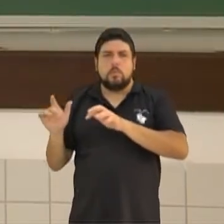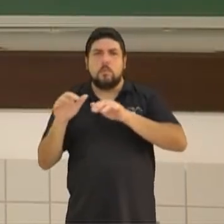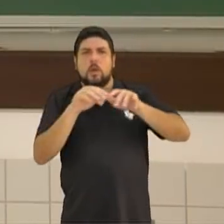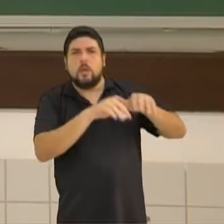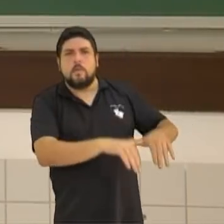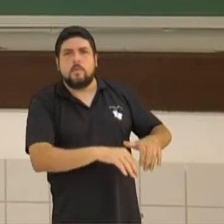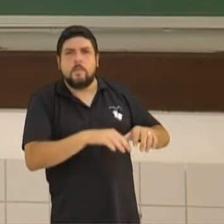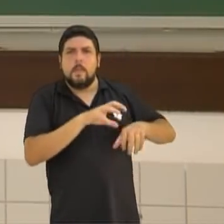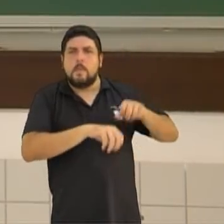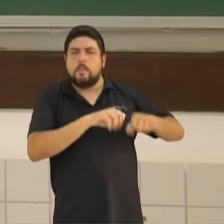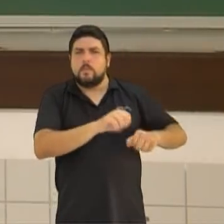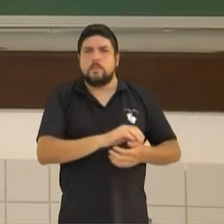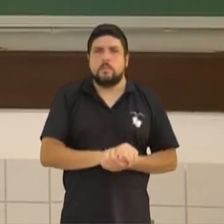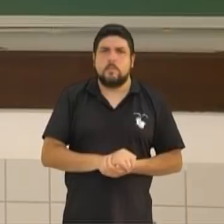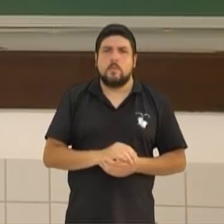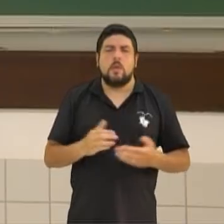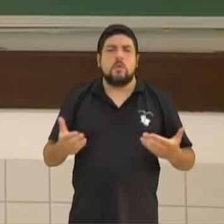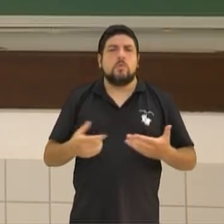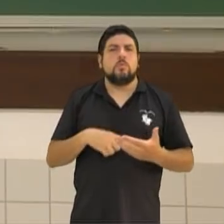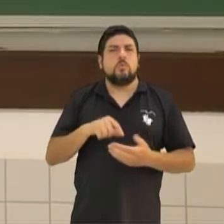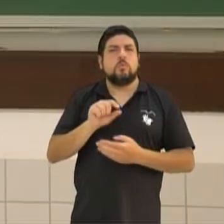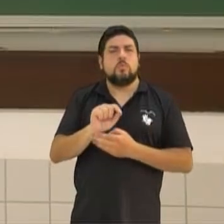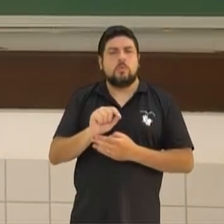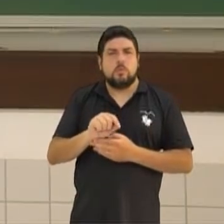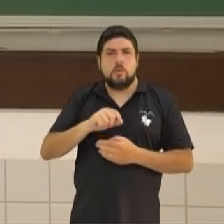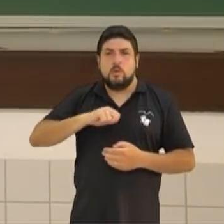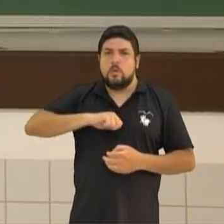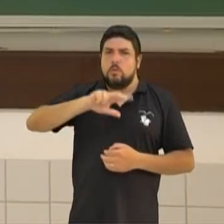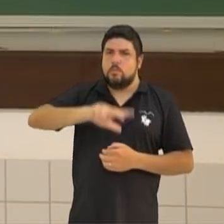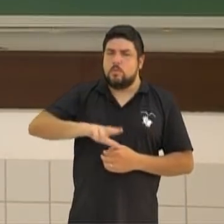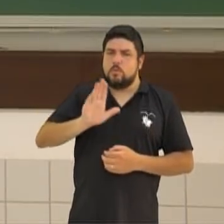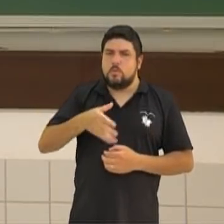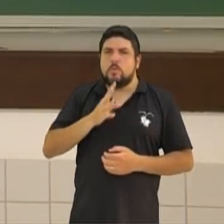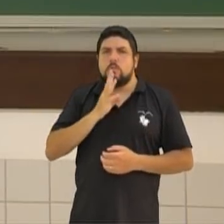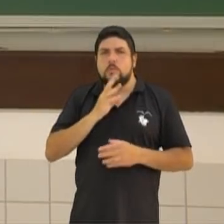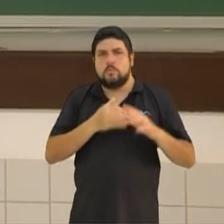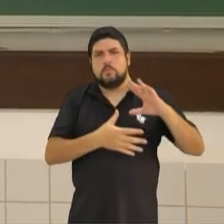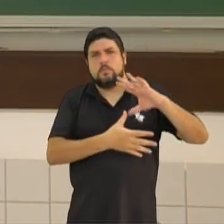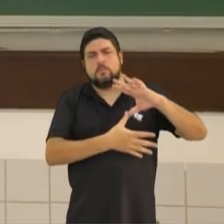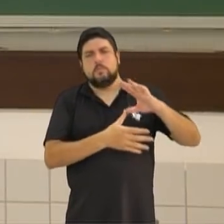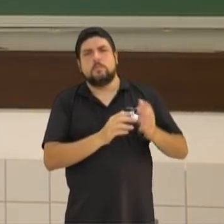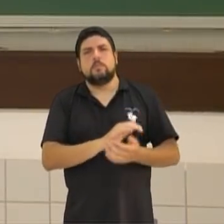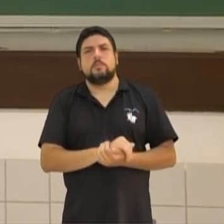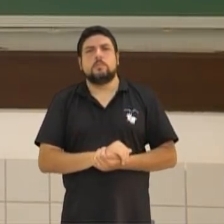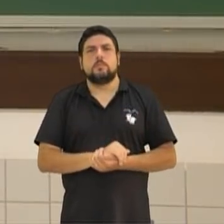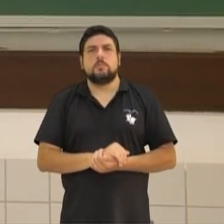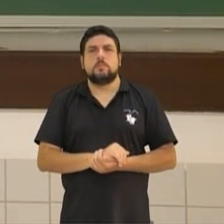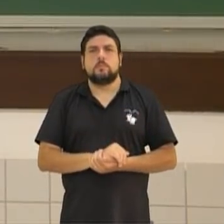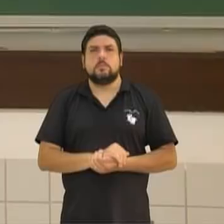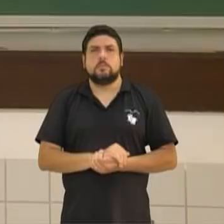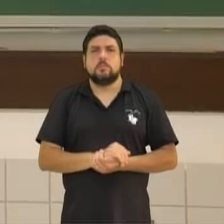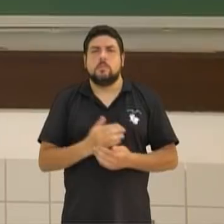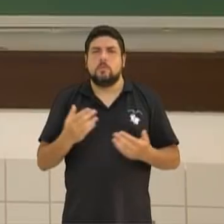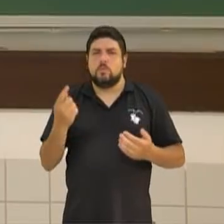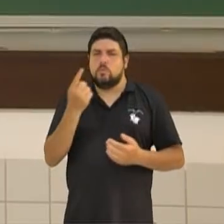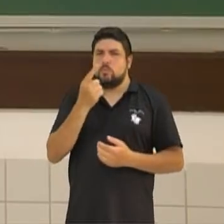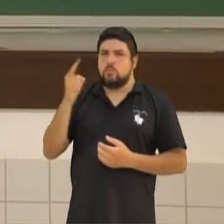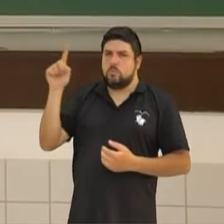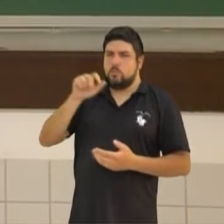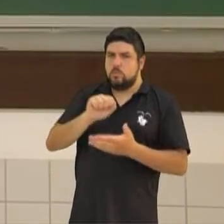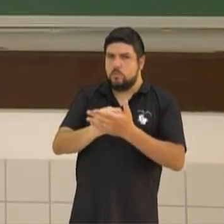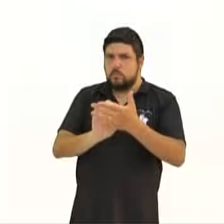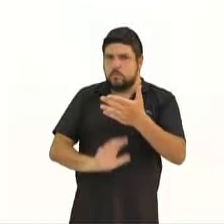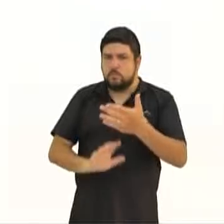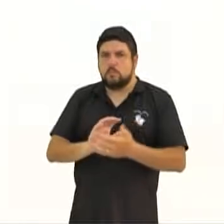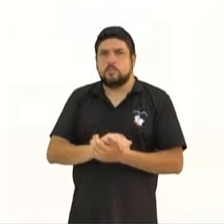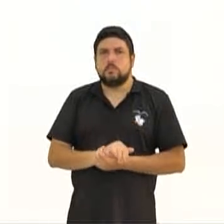Então, hoje nós já temos evidência suficiente de que os portugueses já conheciam a América. Então, vamos para a nossa última atividade da aula de